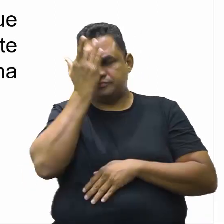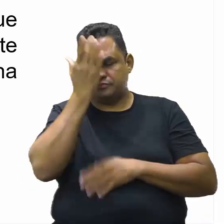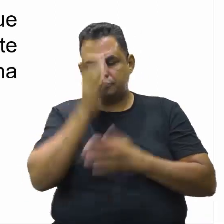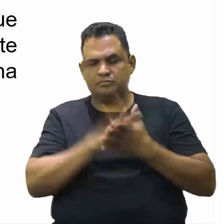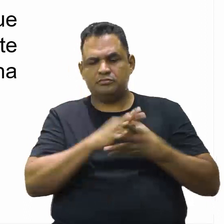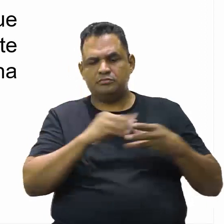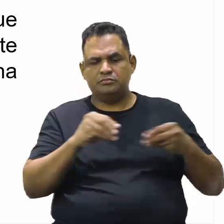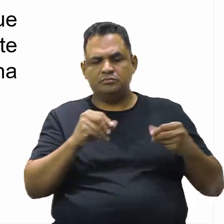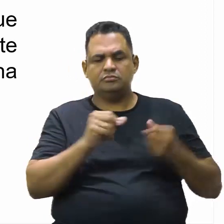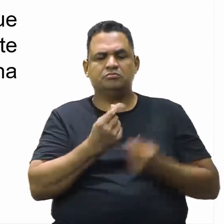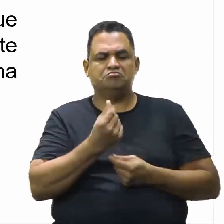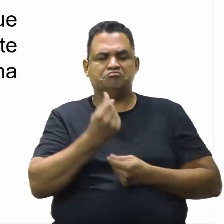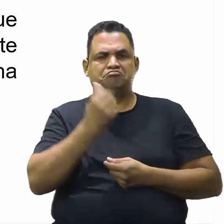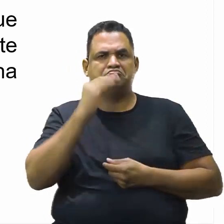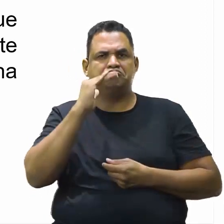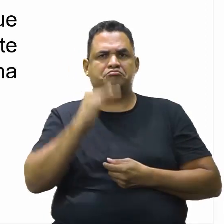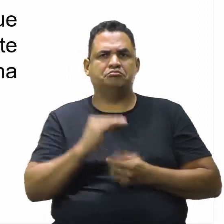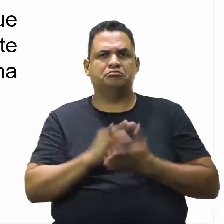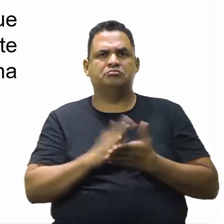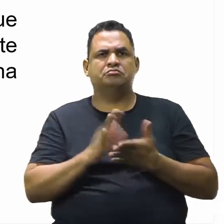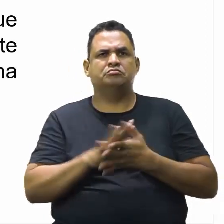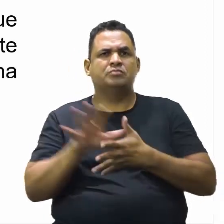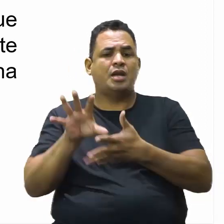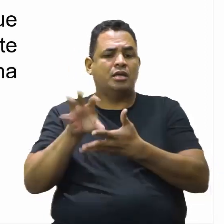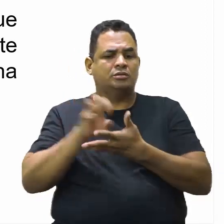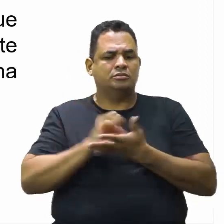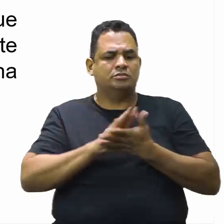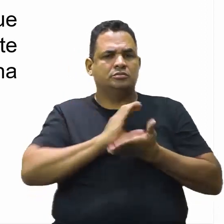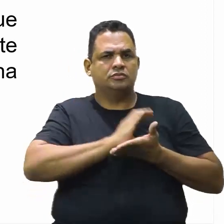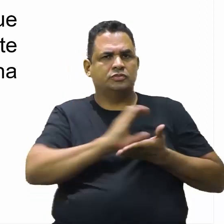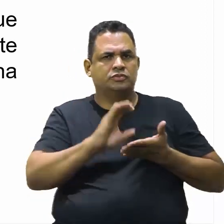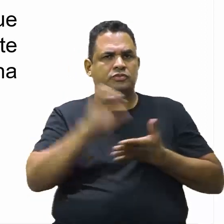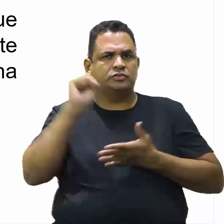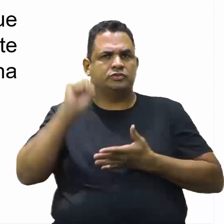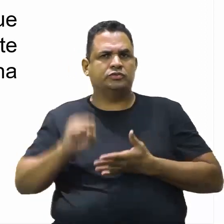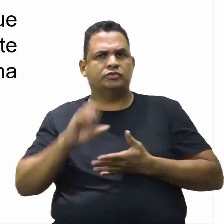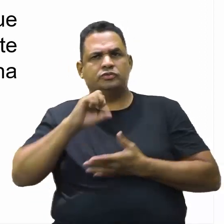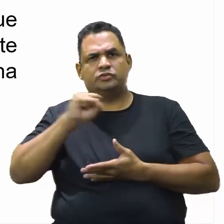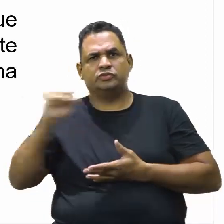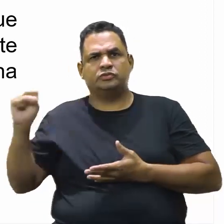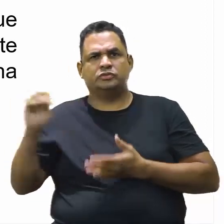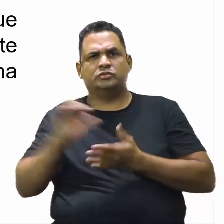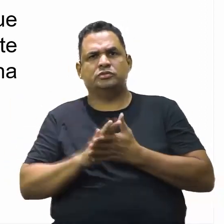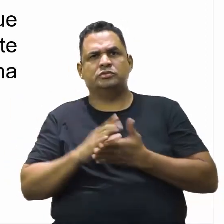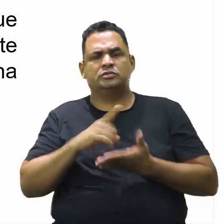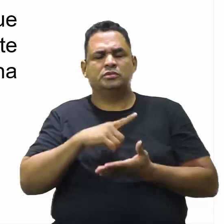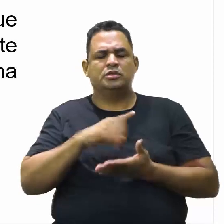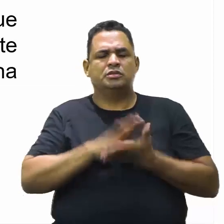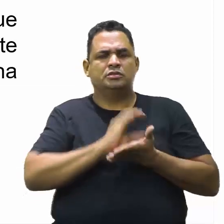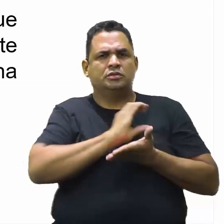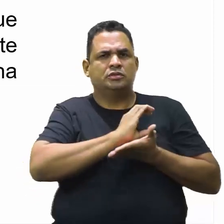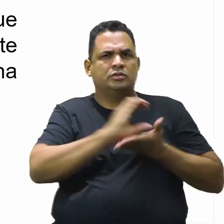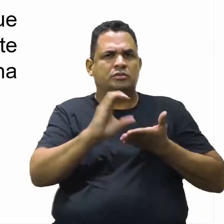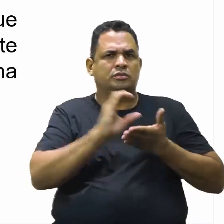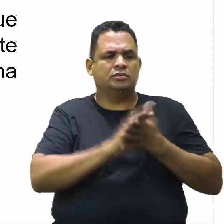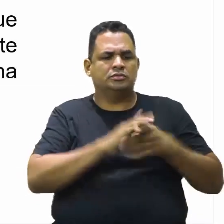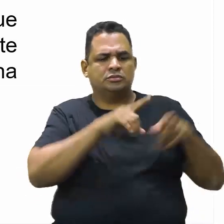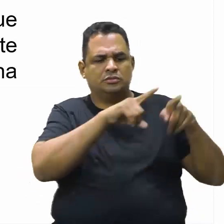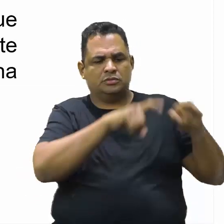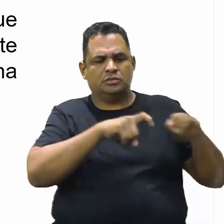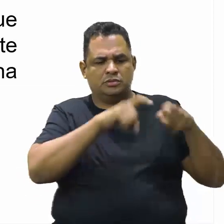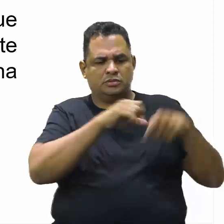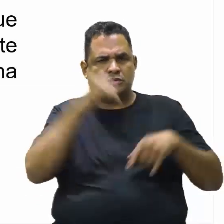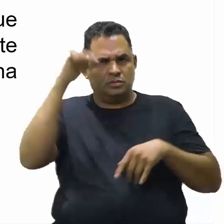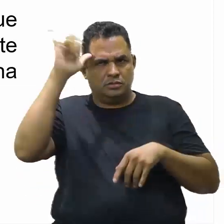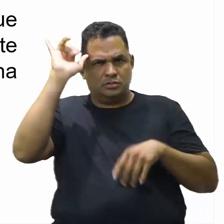de baixo custo, que atraiu investidores do sul, do sudeste, interessados em investir na agropecuária